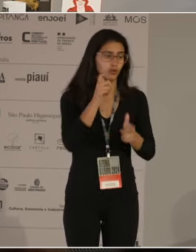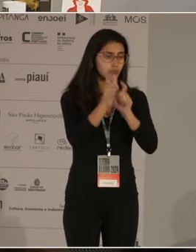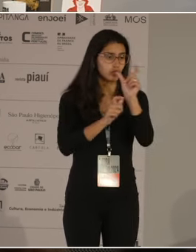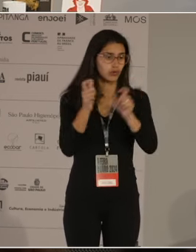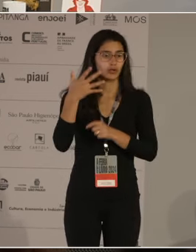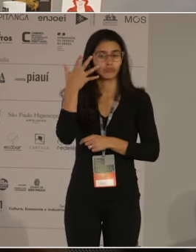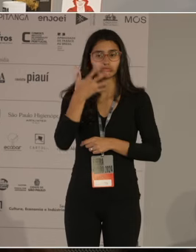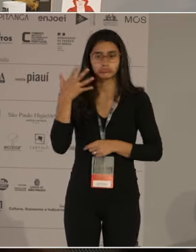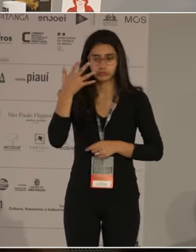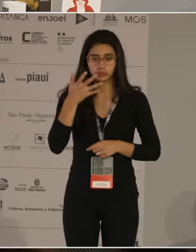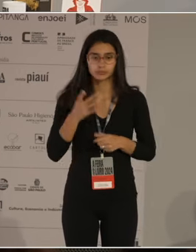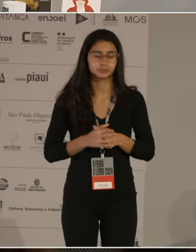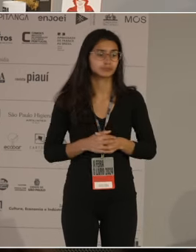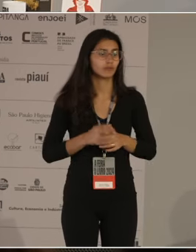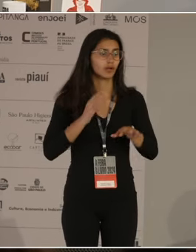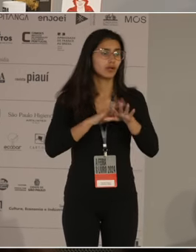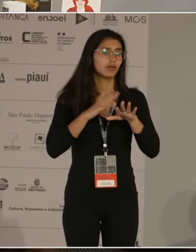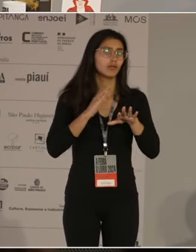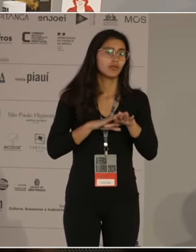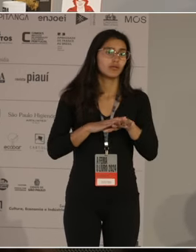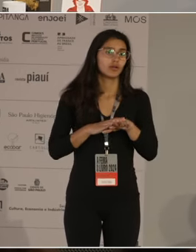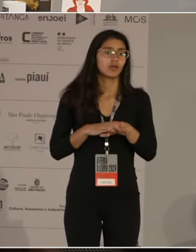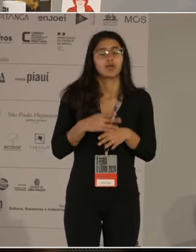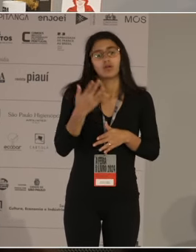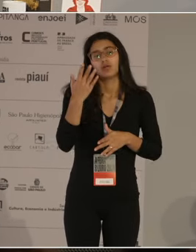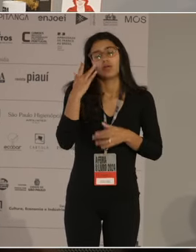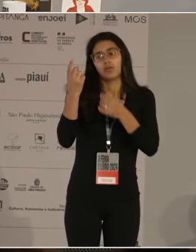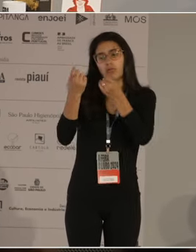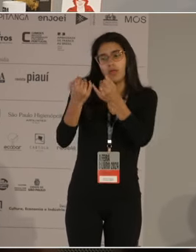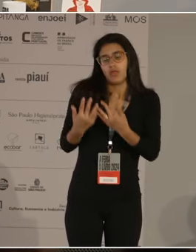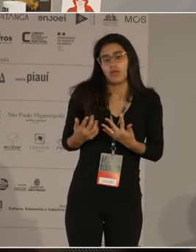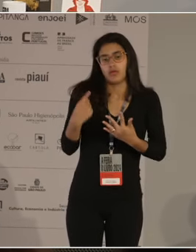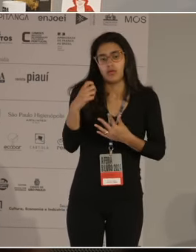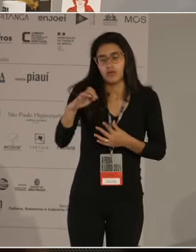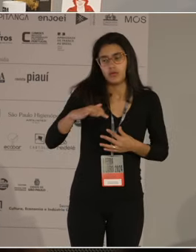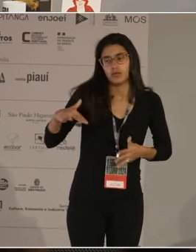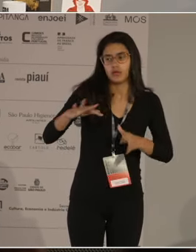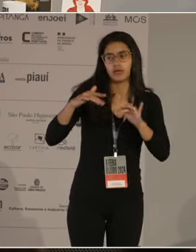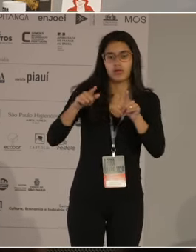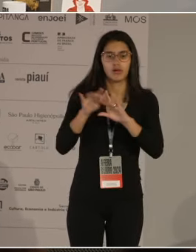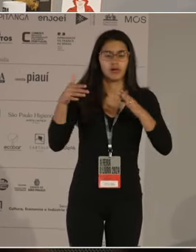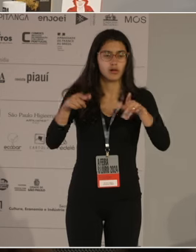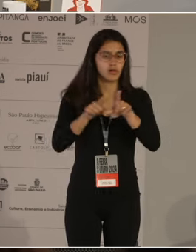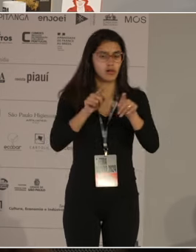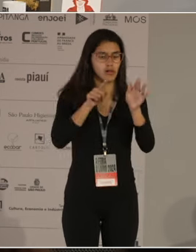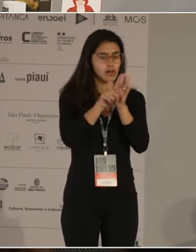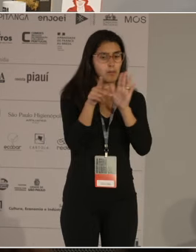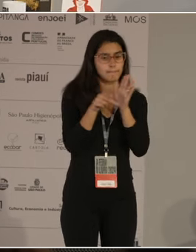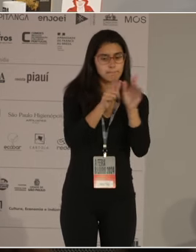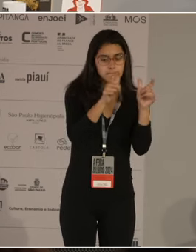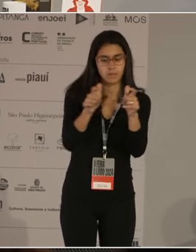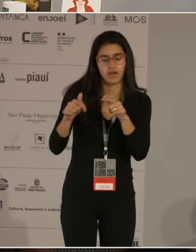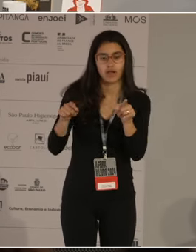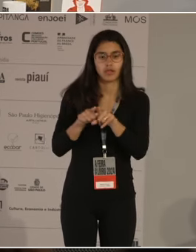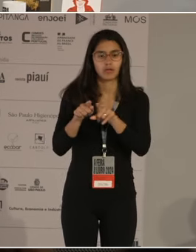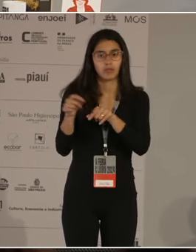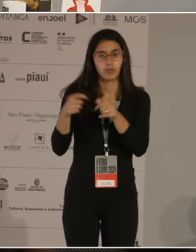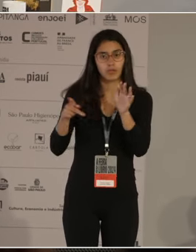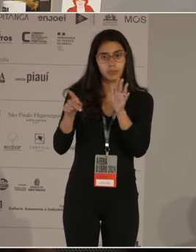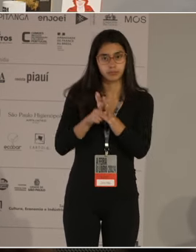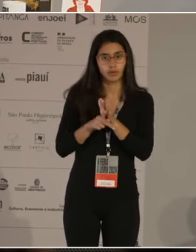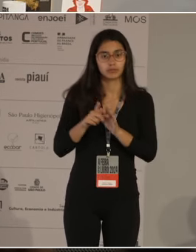você falou, né? Você faz uma radiografia, digamos assim, do nosso campo, voltada para a questão da ocupação inicial do